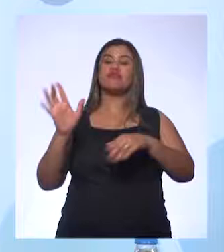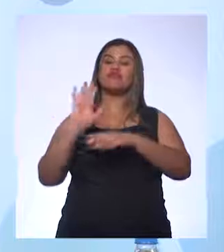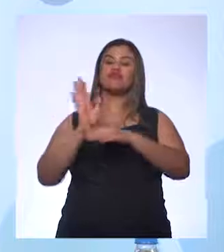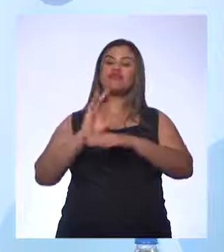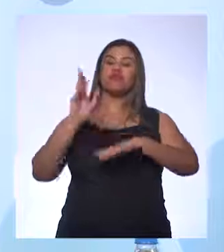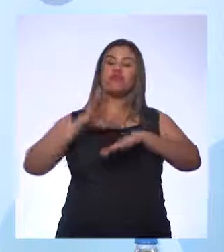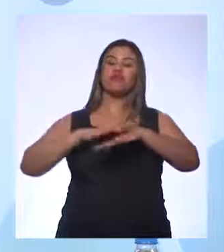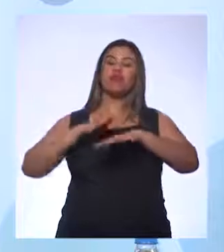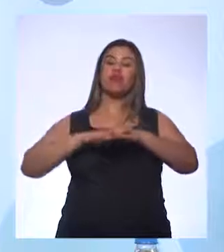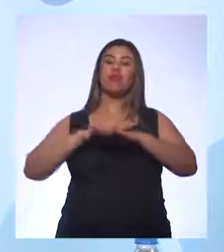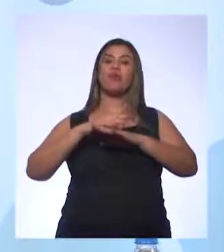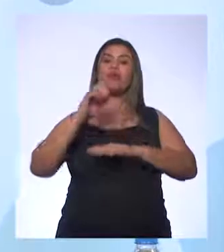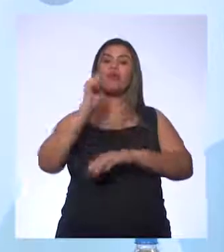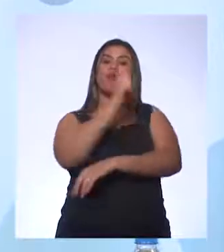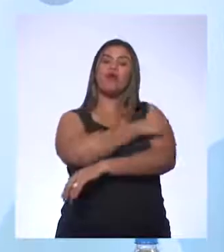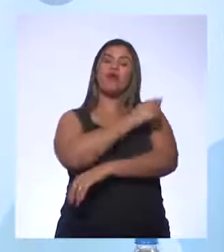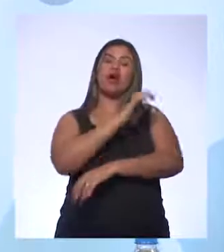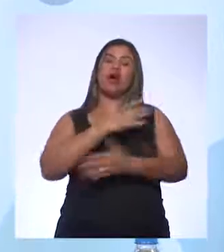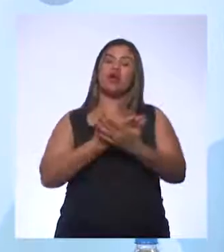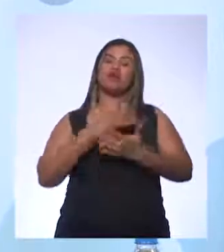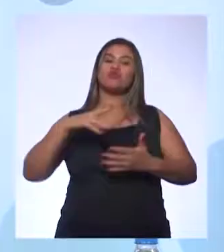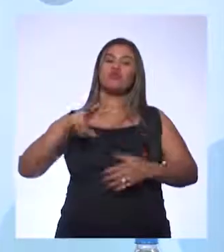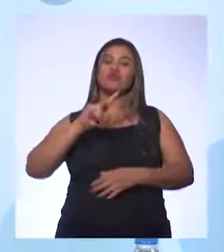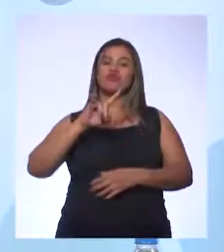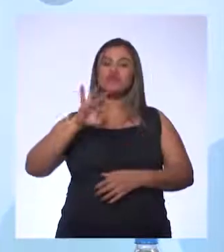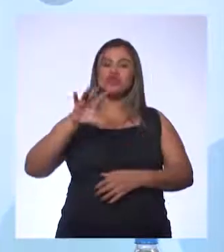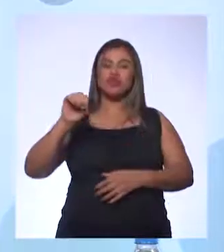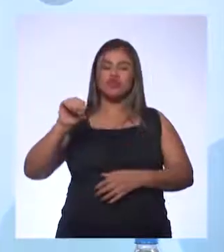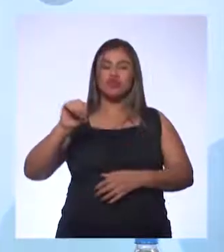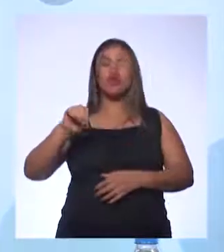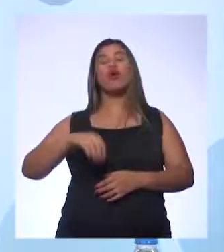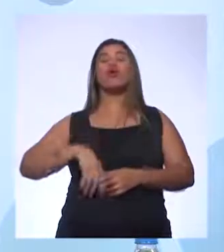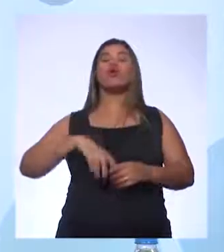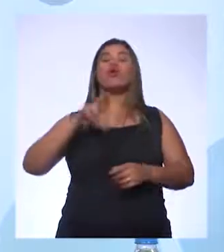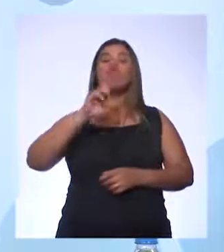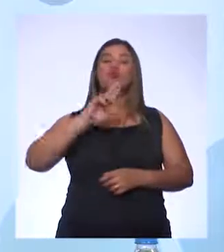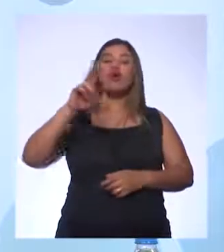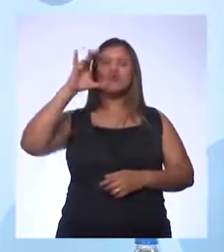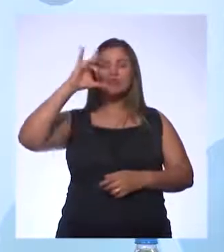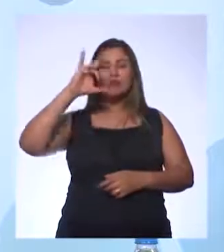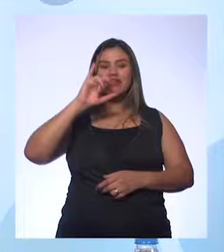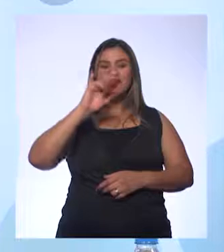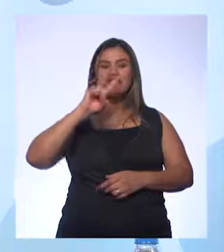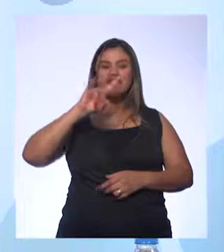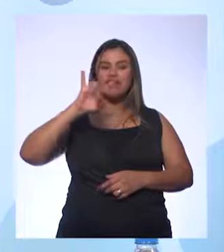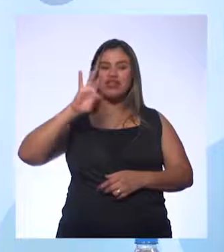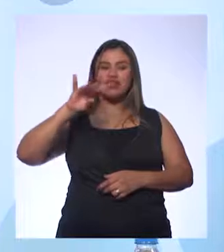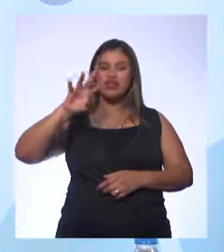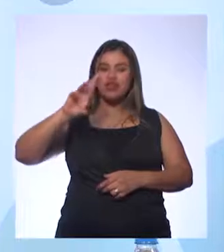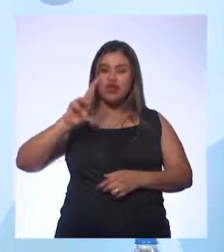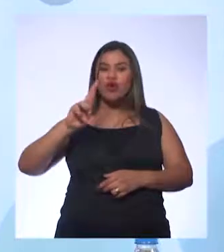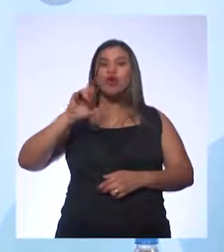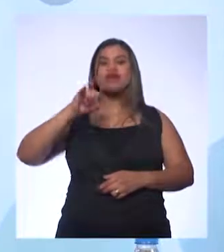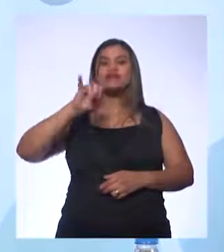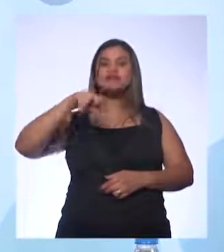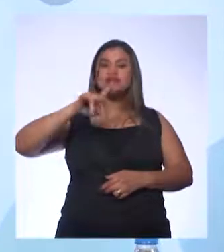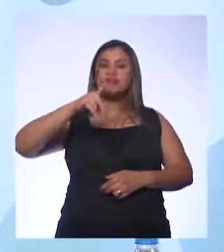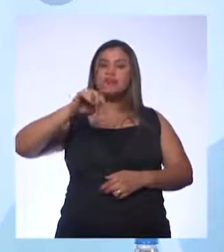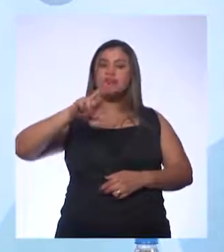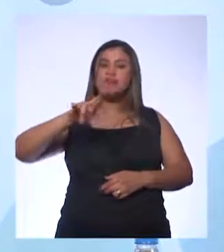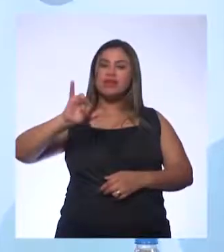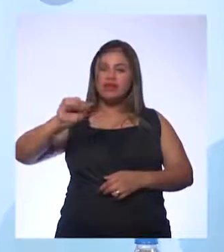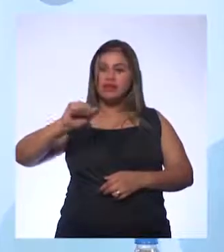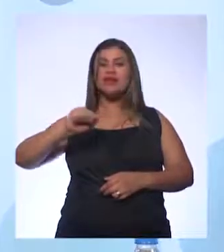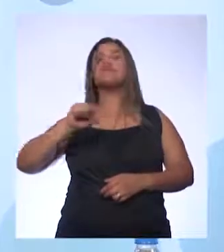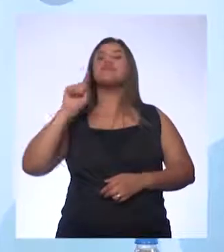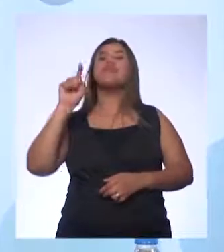o Vitor. Ele tem o Instagram, Vitor Inspira. Turma, quem quiser acesse, é demais. E ele contou pra gente sobre o processo de